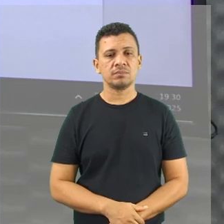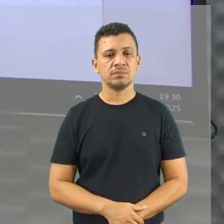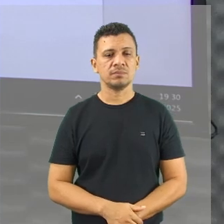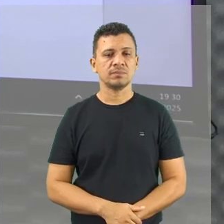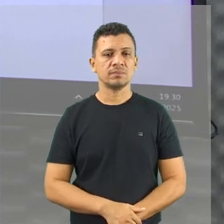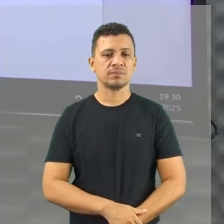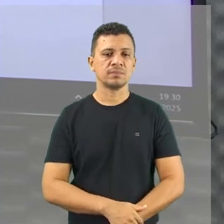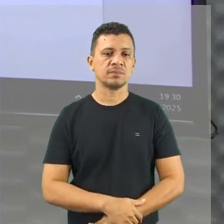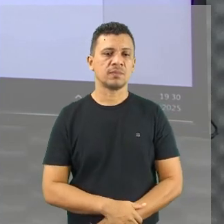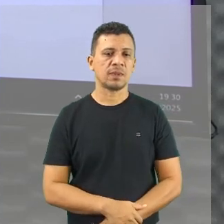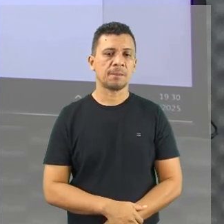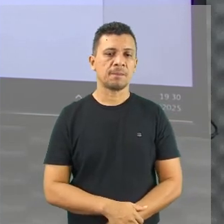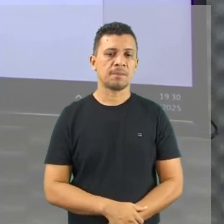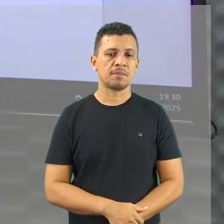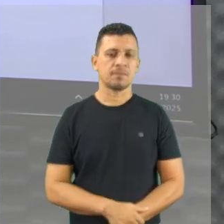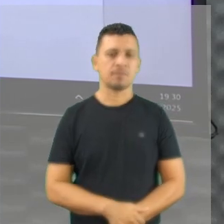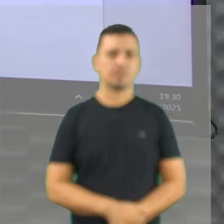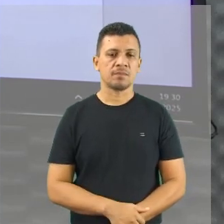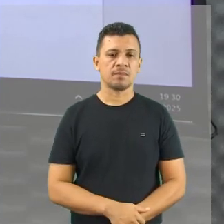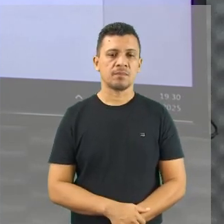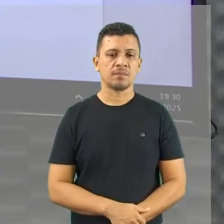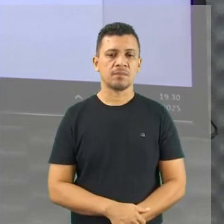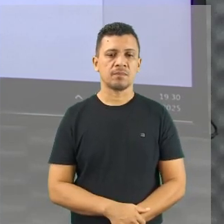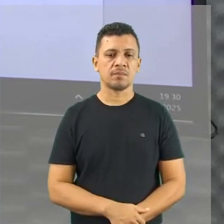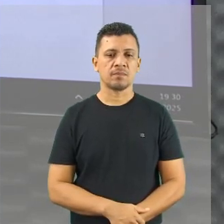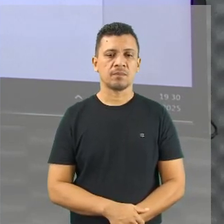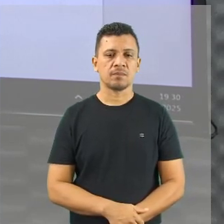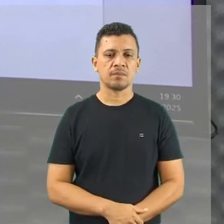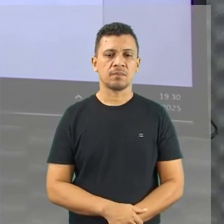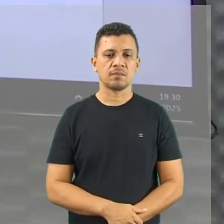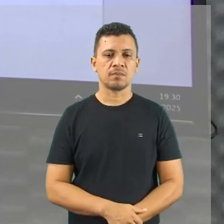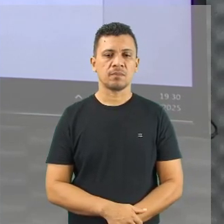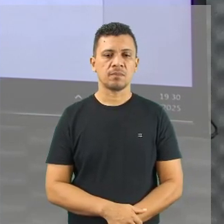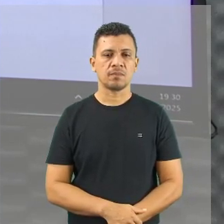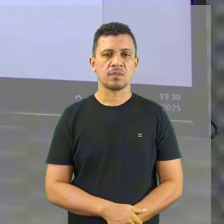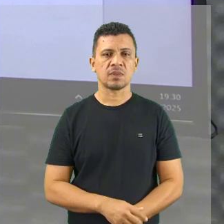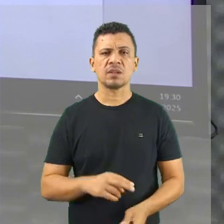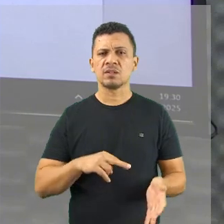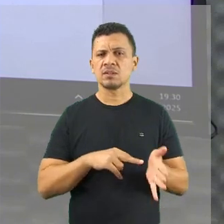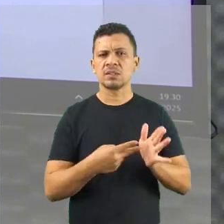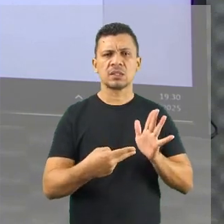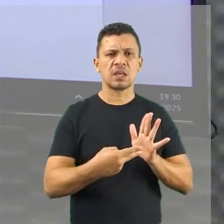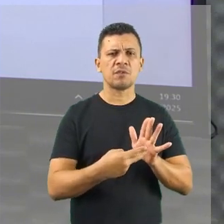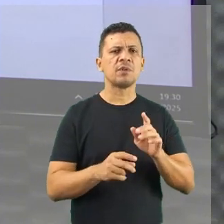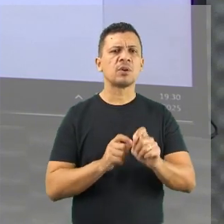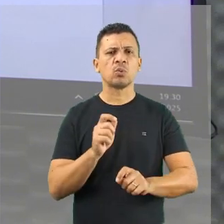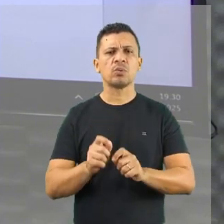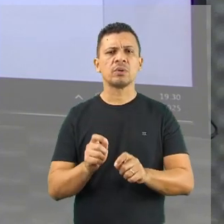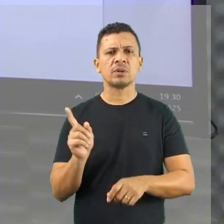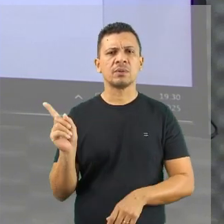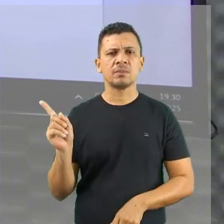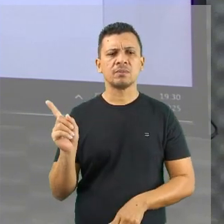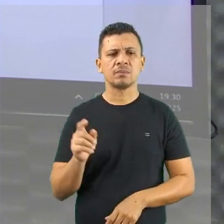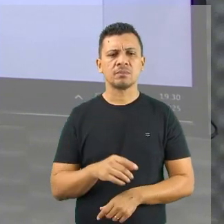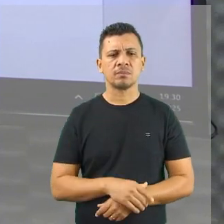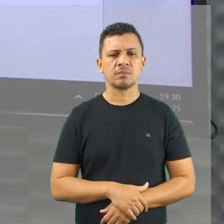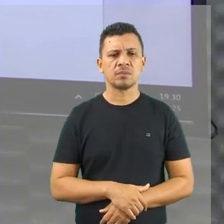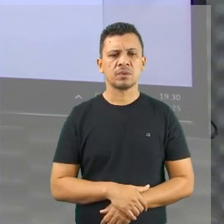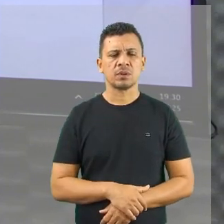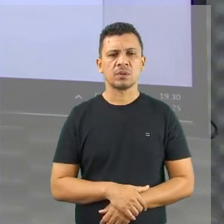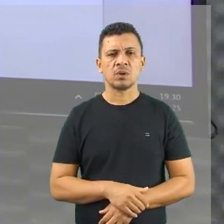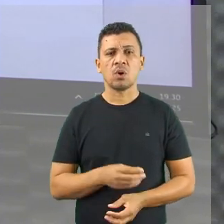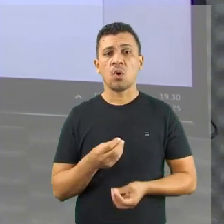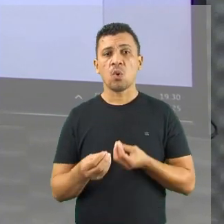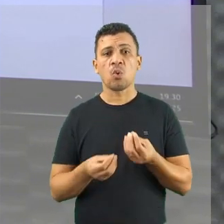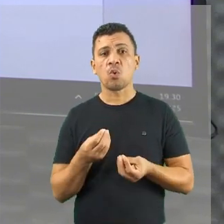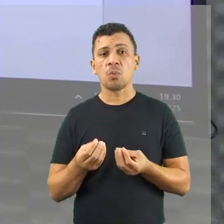U sobre I. Isso significa dizer o que, Eudei? Resistência é igual a U sobre I. Como é que eu vou comparar